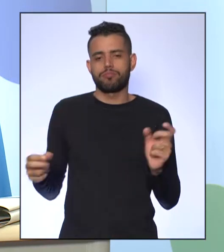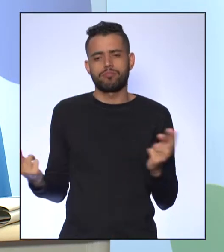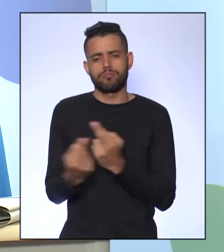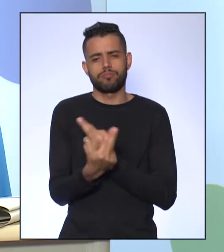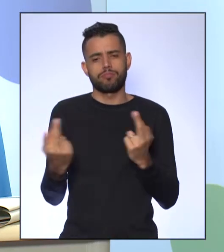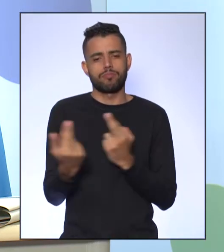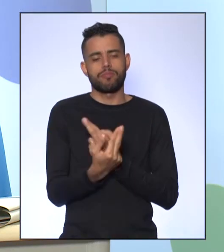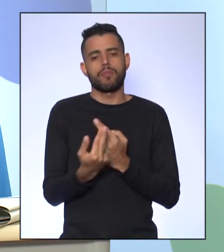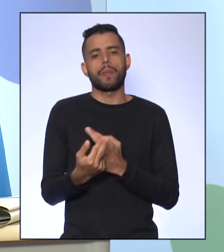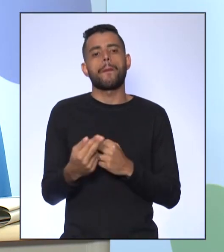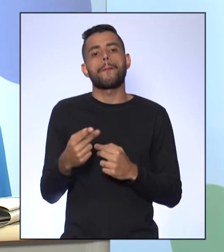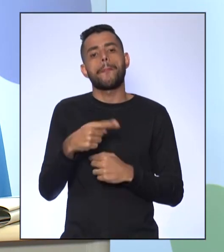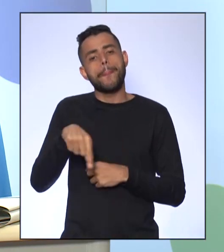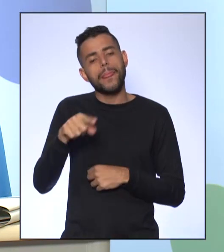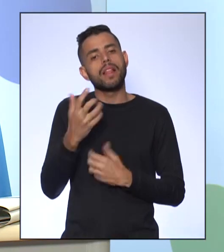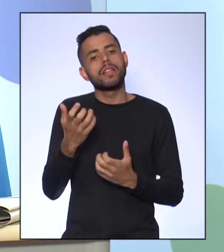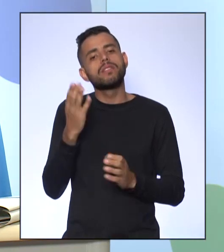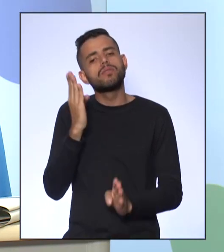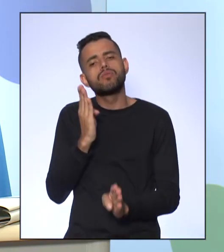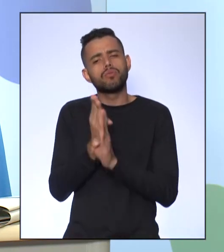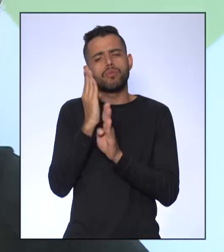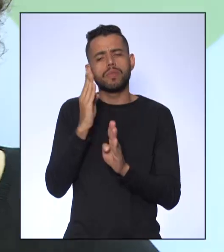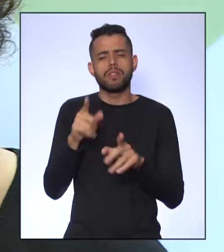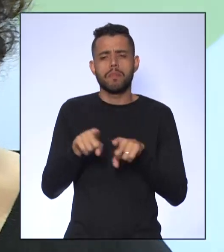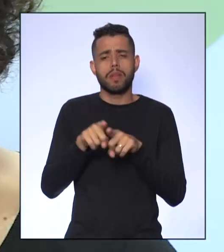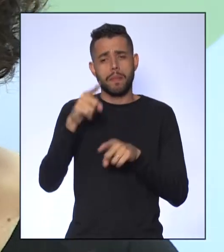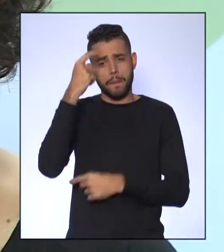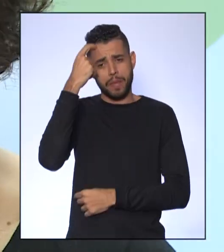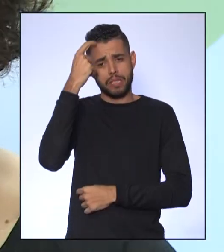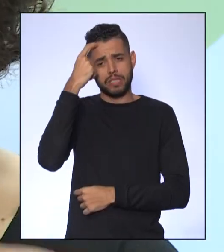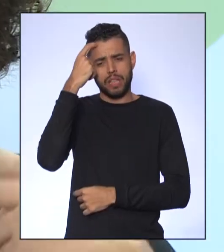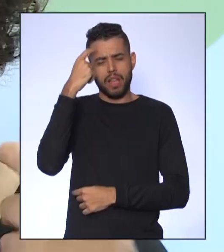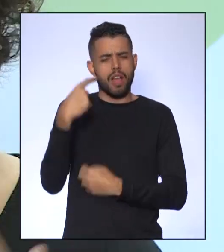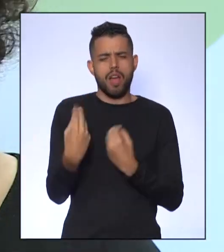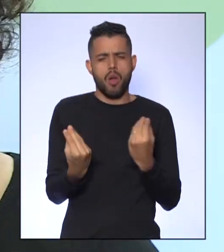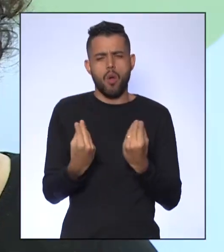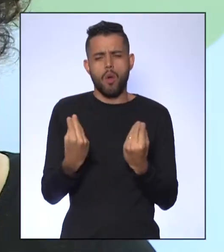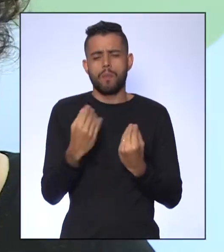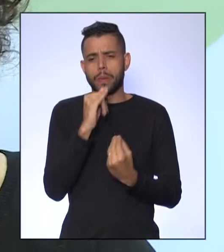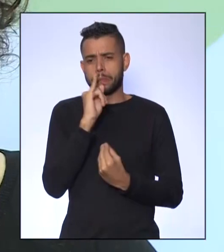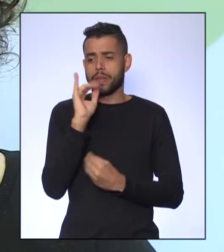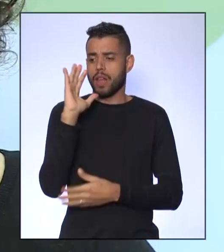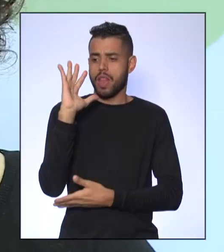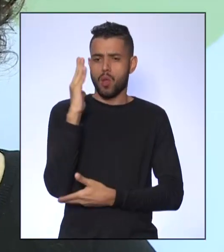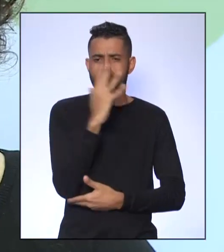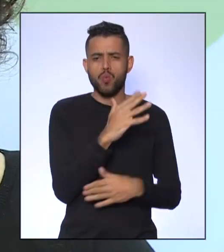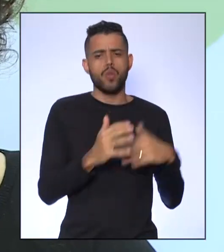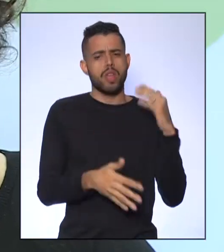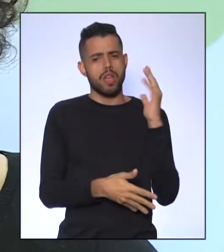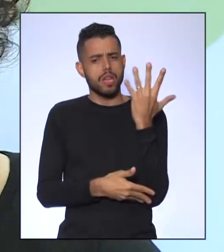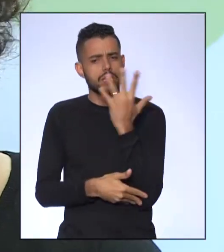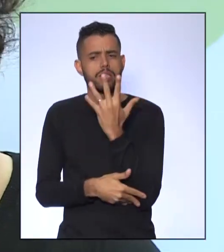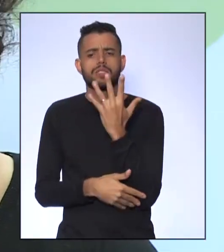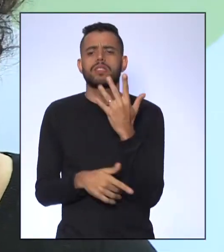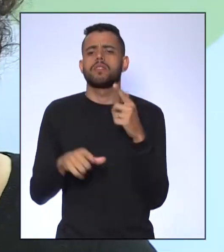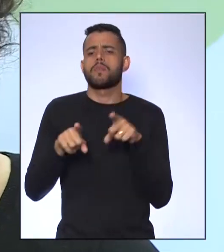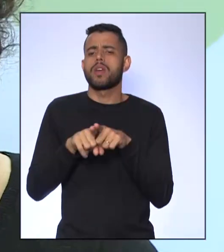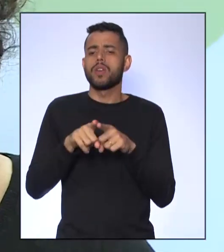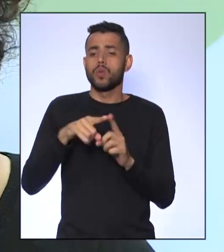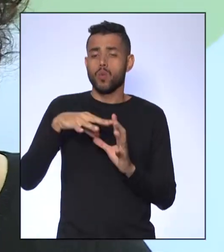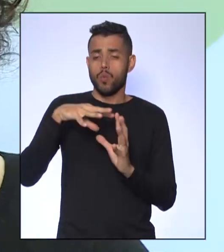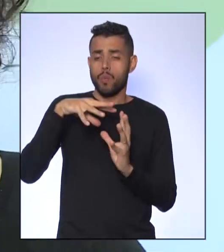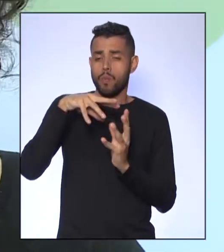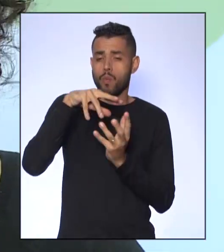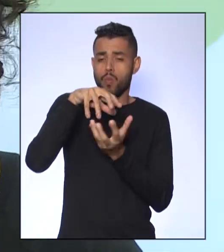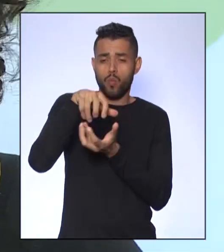queriam descobrir e pensar, né, como a natureza, né, como o mundo, né, é